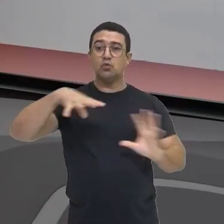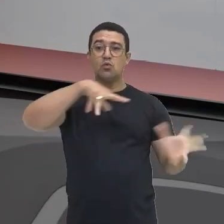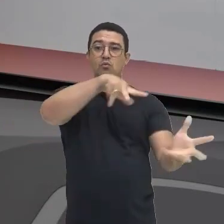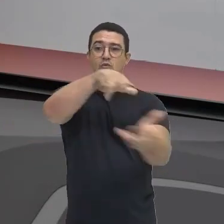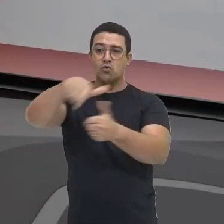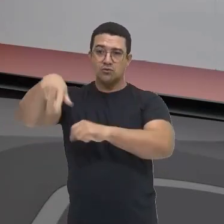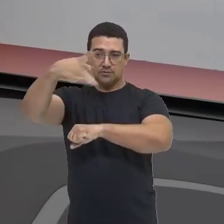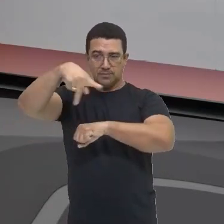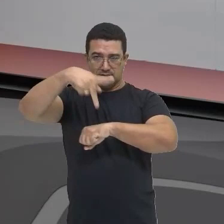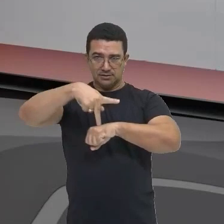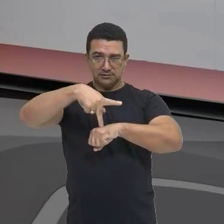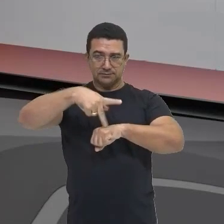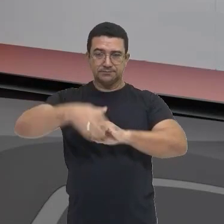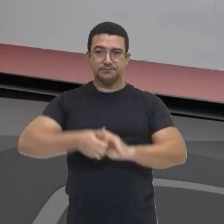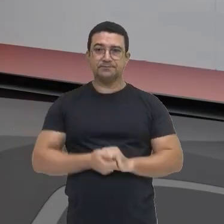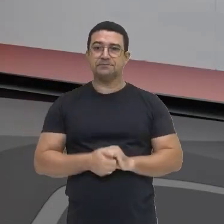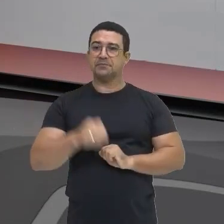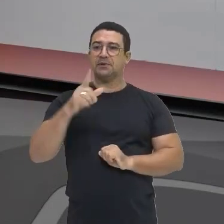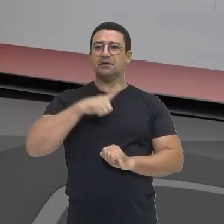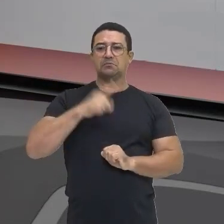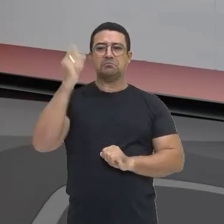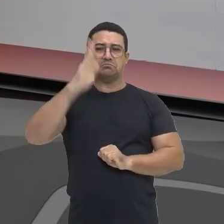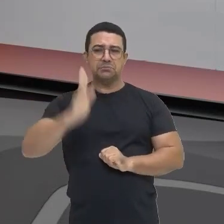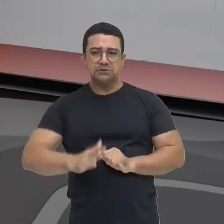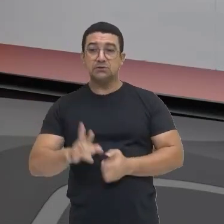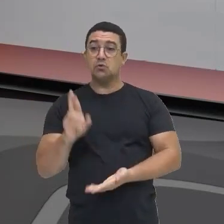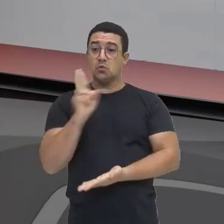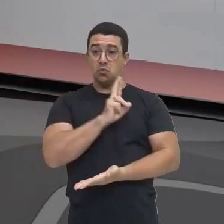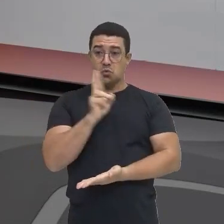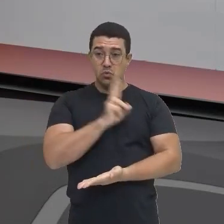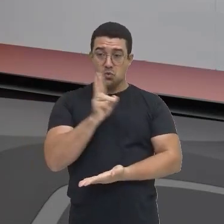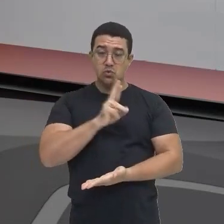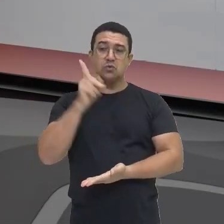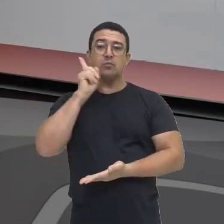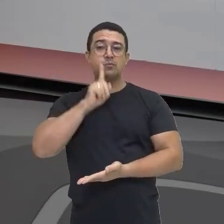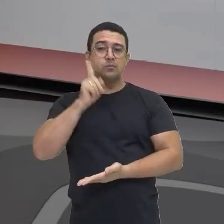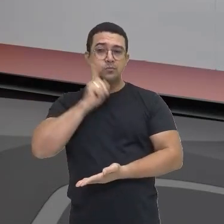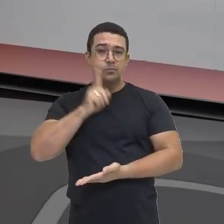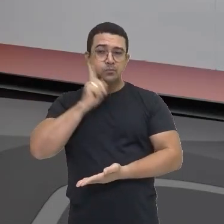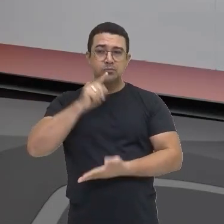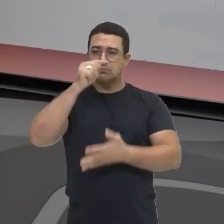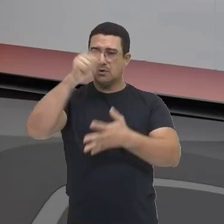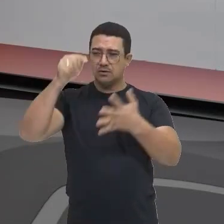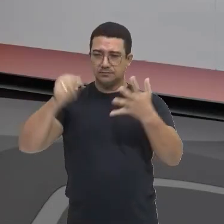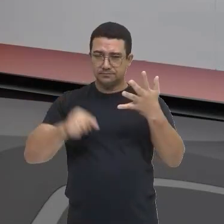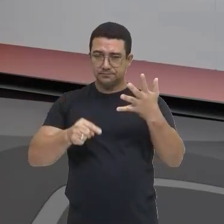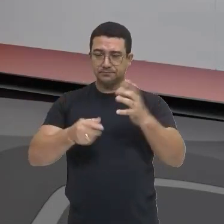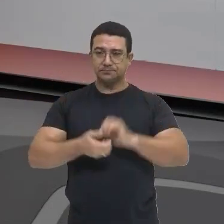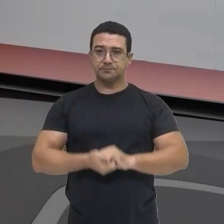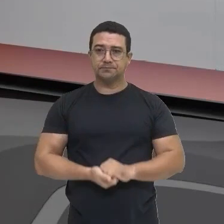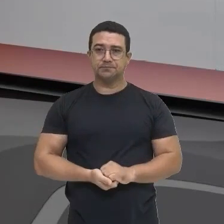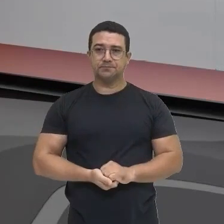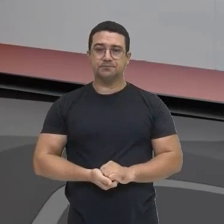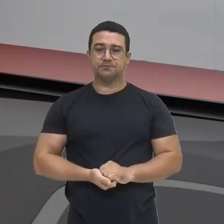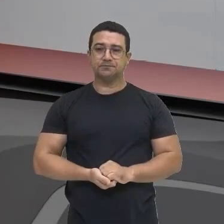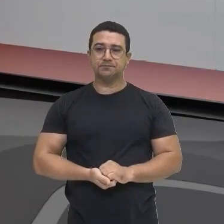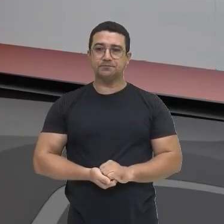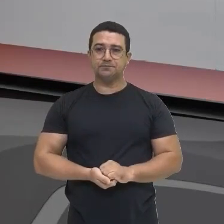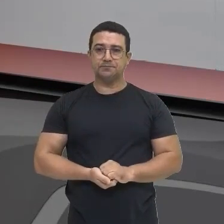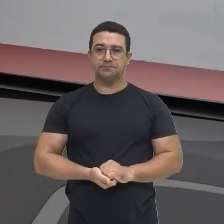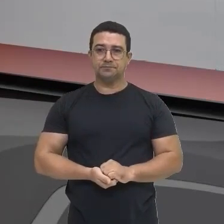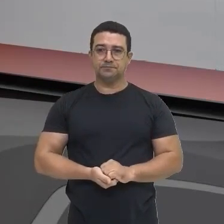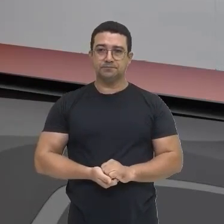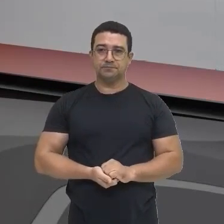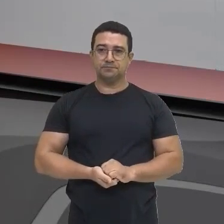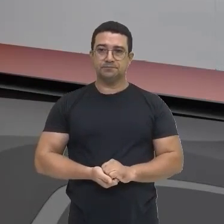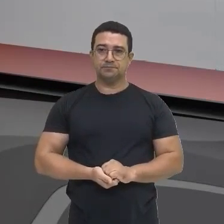países como a gente conhece. Temos ali o Brasil, a Rússia, Estados Unidos, dentre outros. Bem, olha